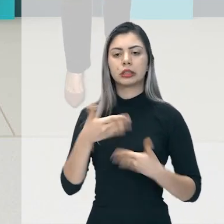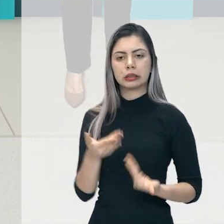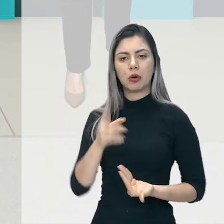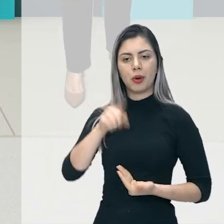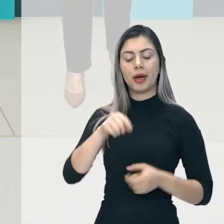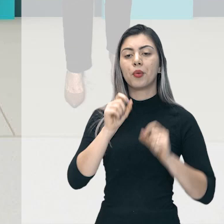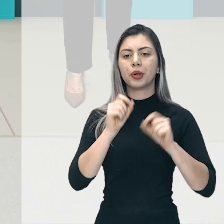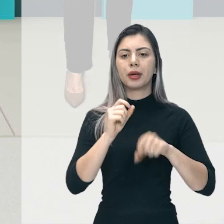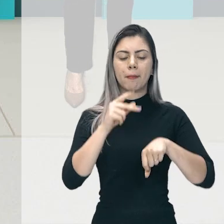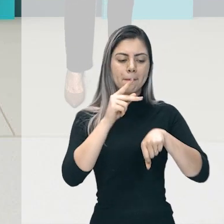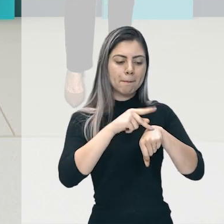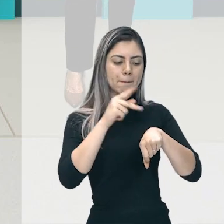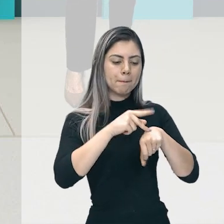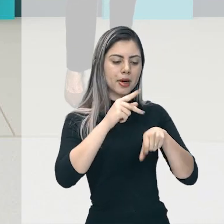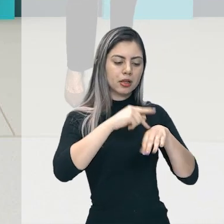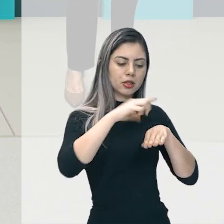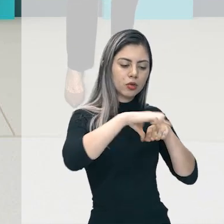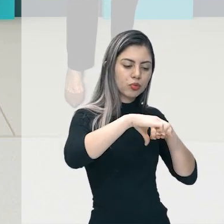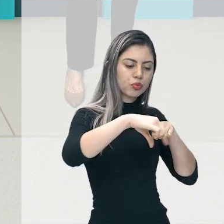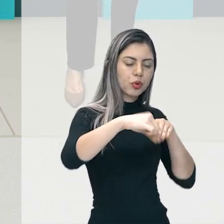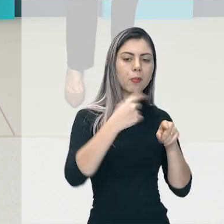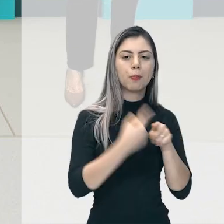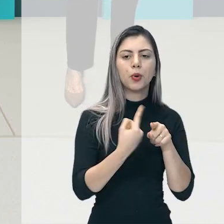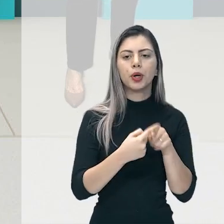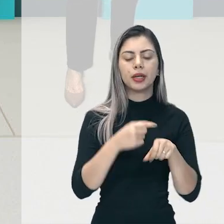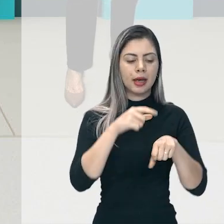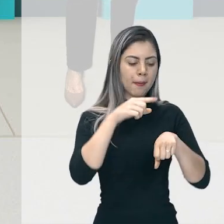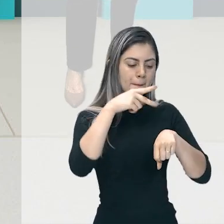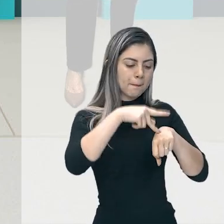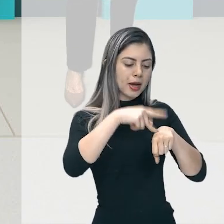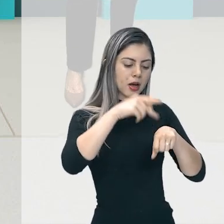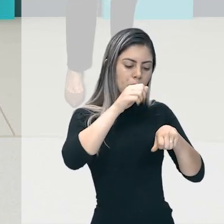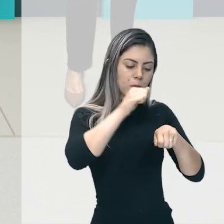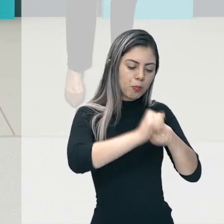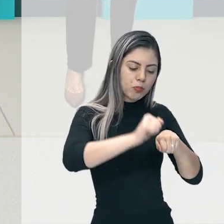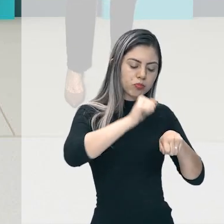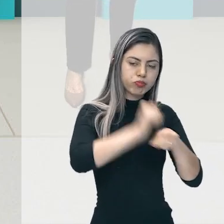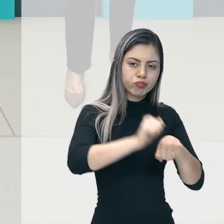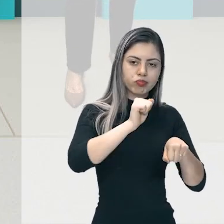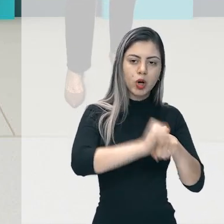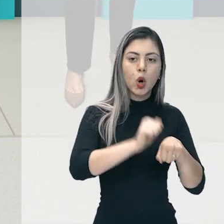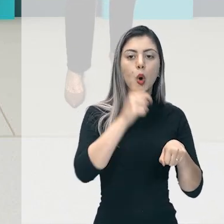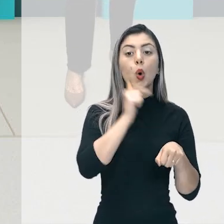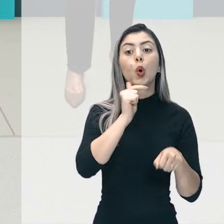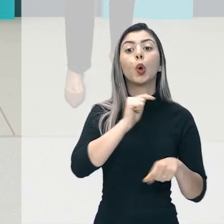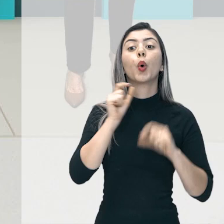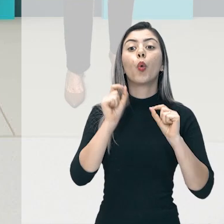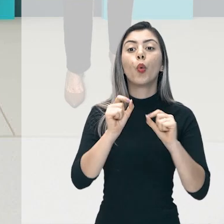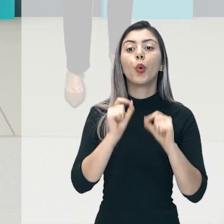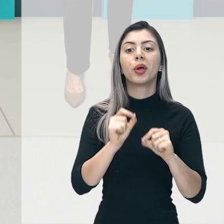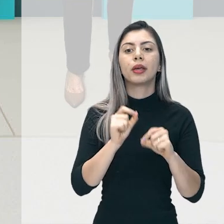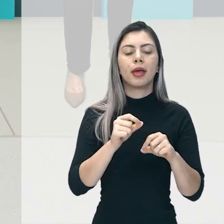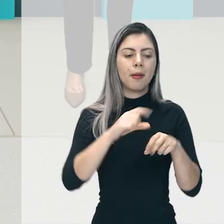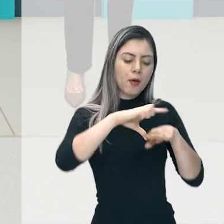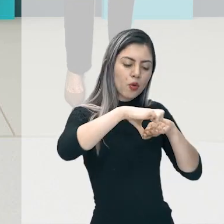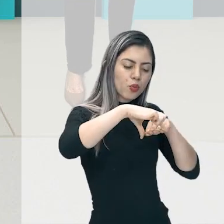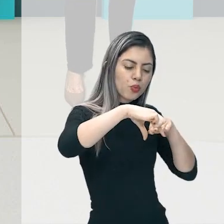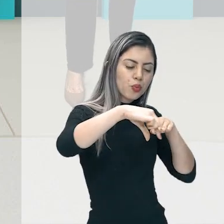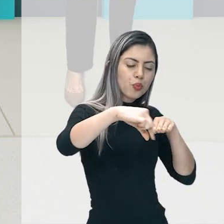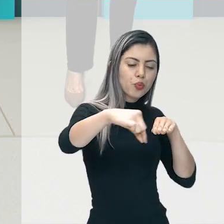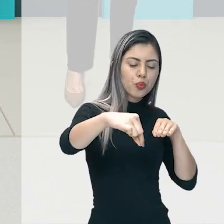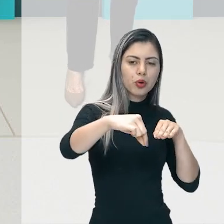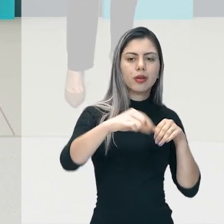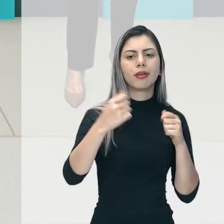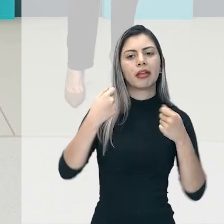pedra lascada, porque através do atrito das pedras, eles conseguiam, né, eles obtinham o quê? Materiais cortantes, e isso